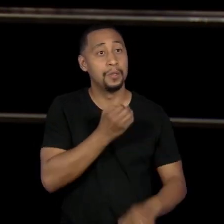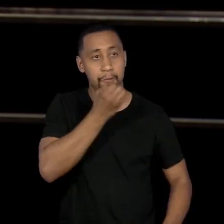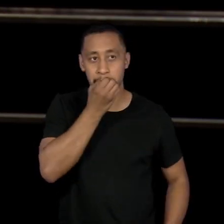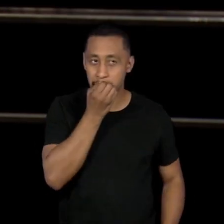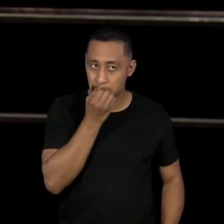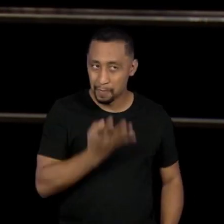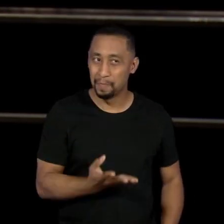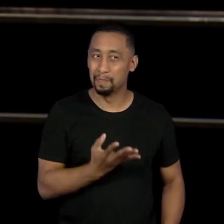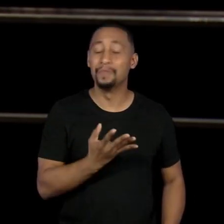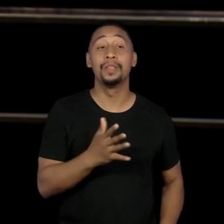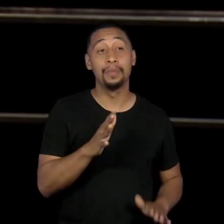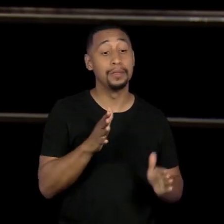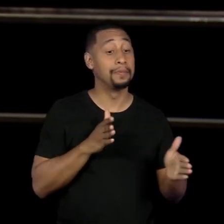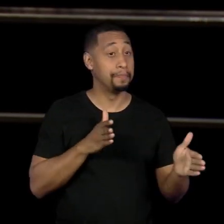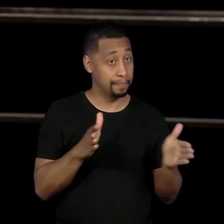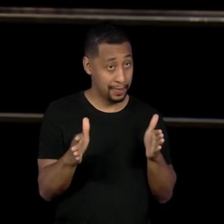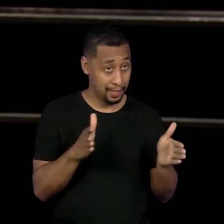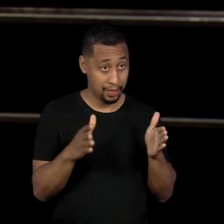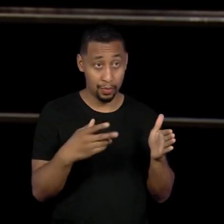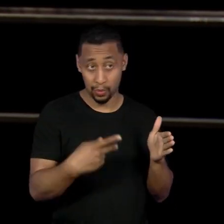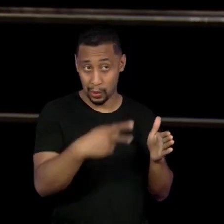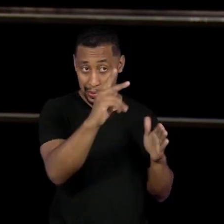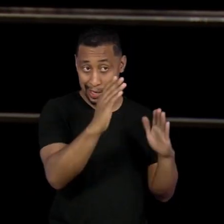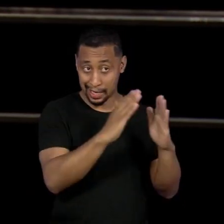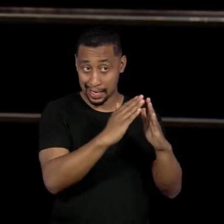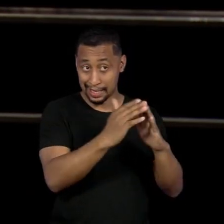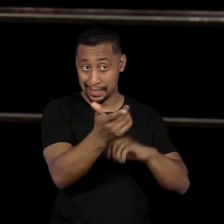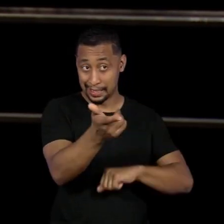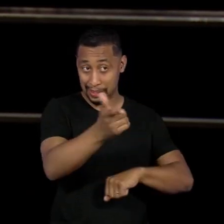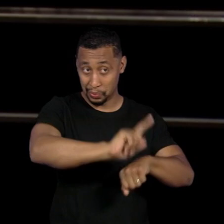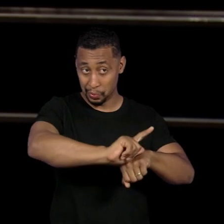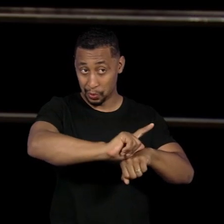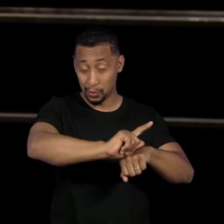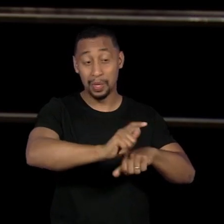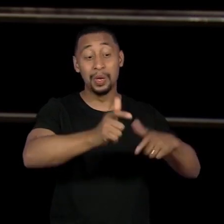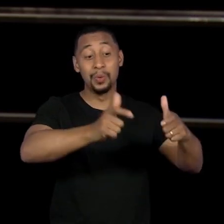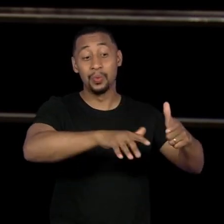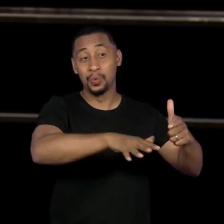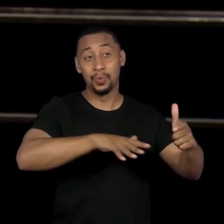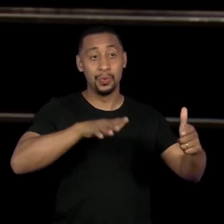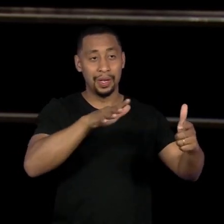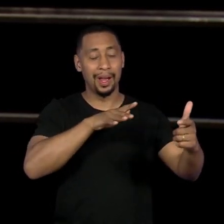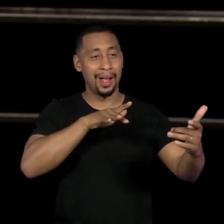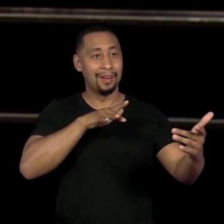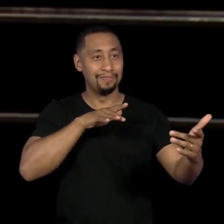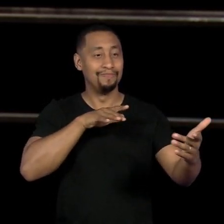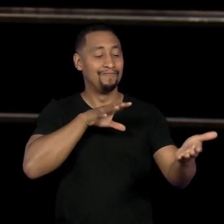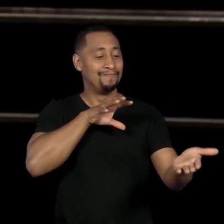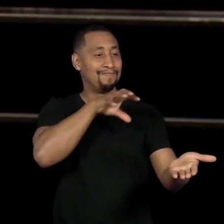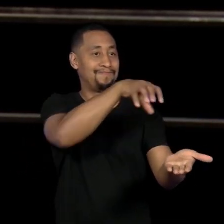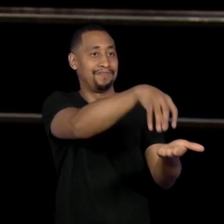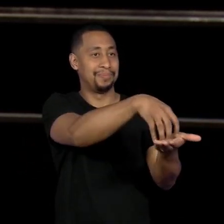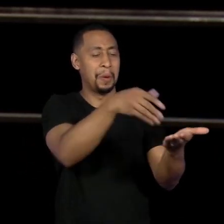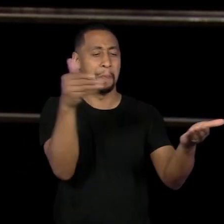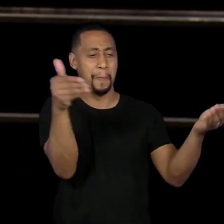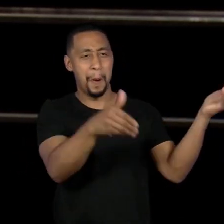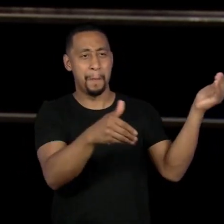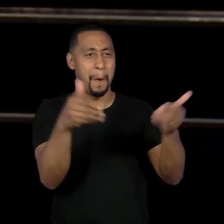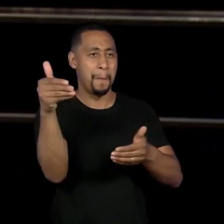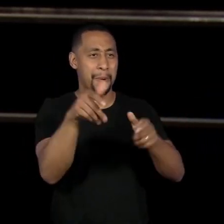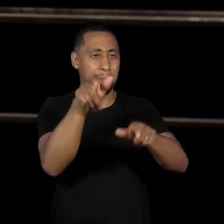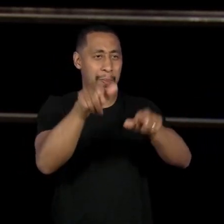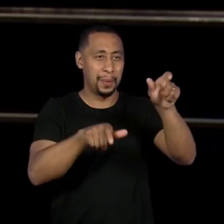uma época que na sua casa em Lisboa acabou virando ali um ponto de encontro de grandes cantores e compositores